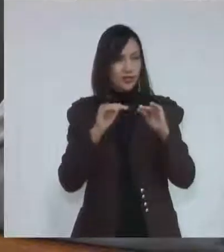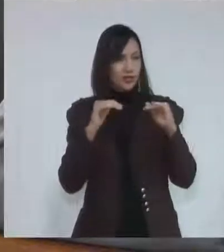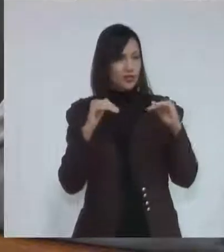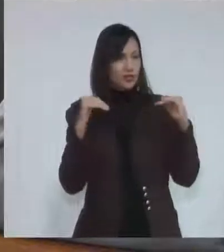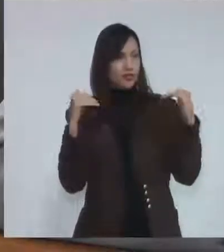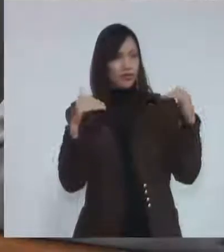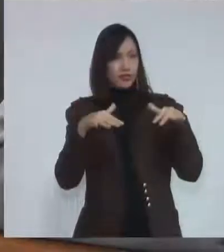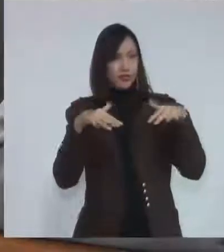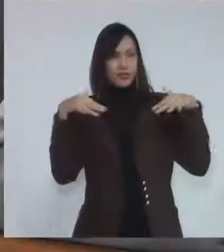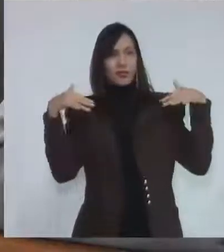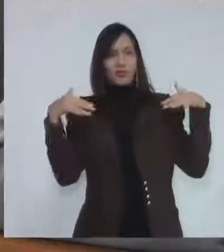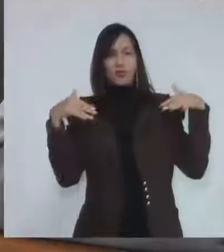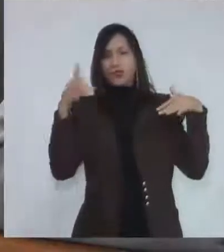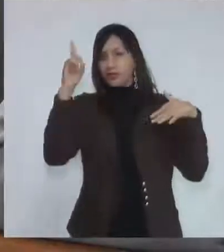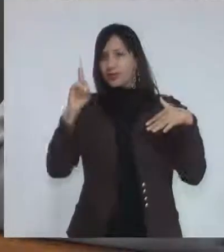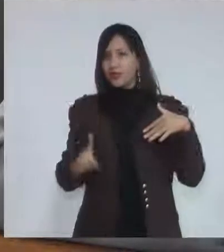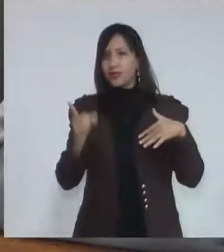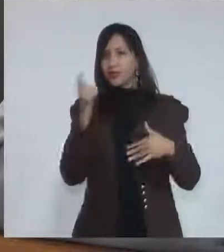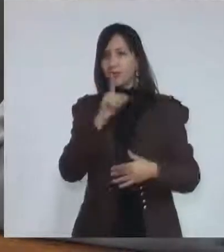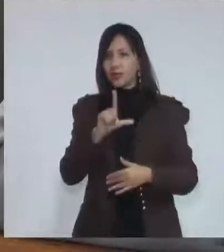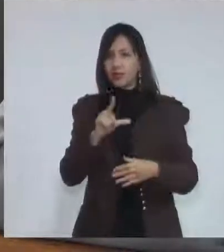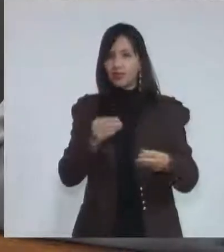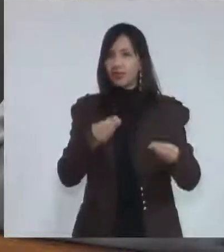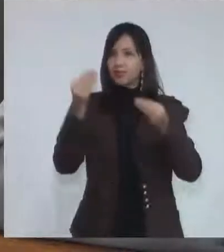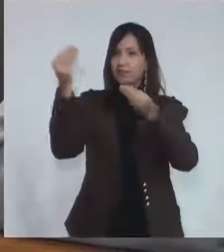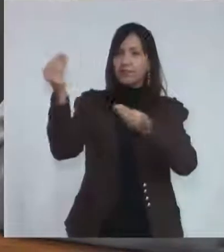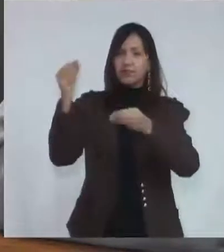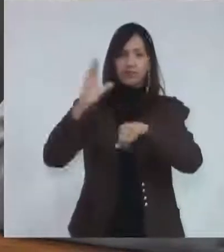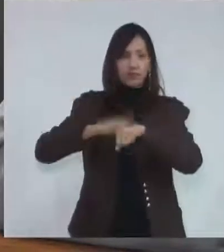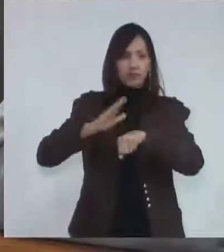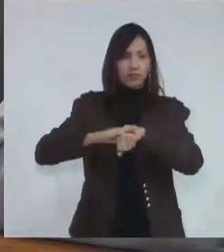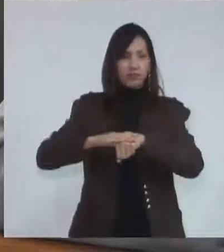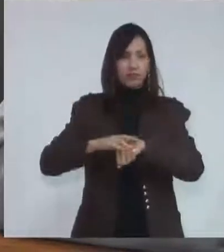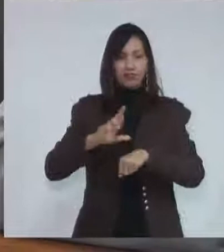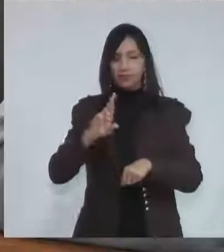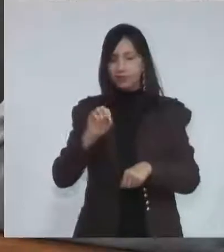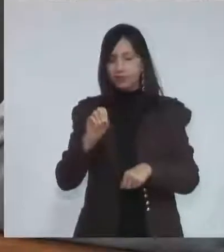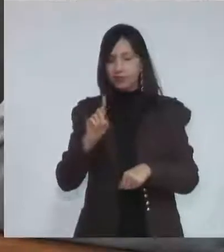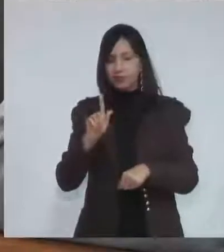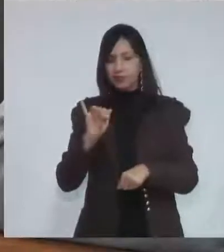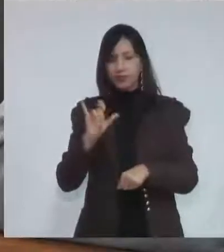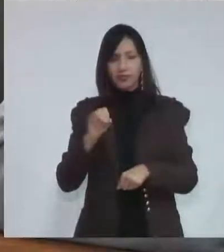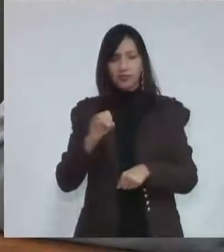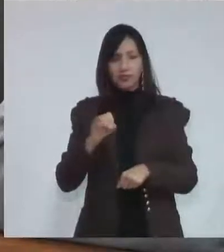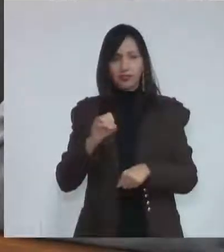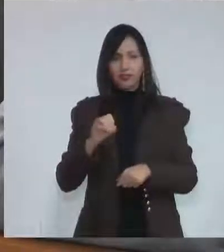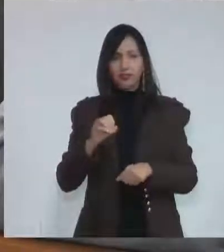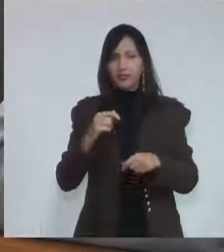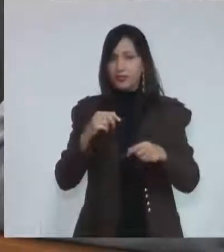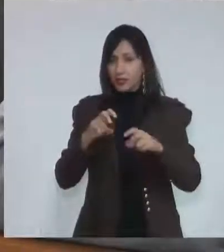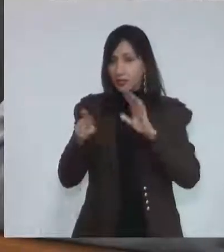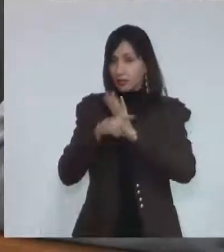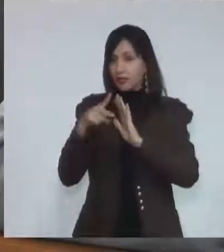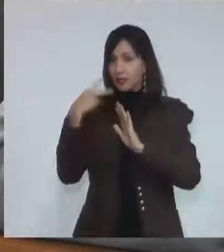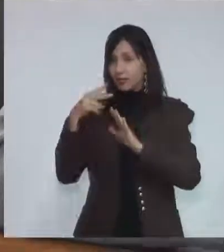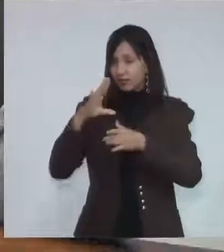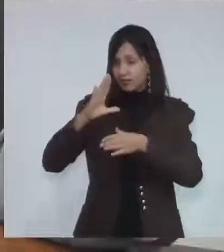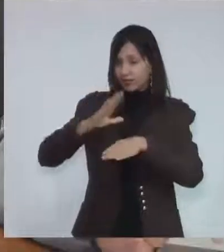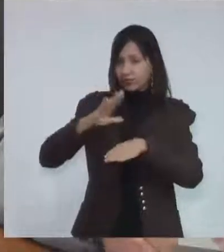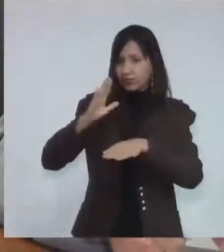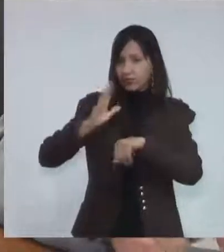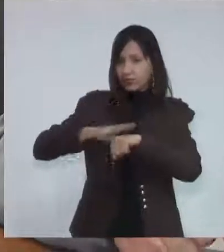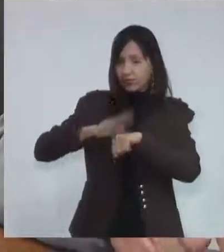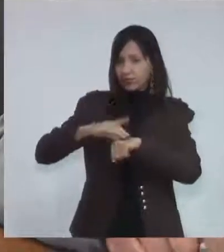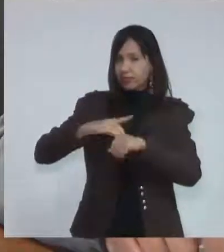Acho que é um direito garantido, então que se encaminhe direto como disse o vereador Rodrigo, do gabinete, e se o executivo entender que há caso que